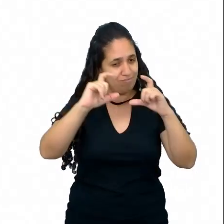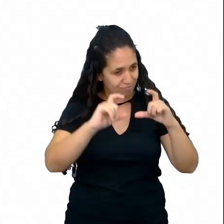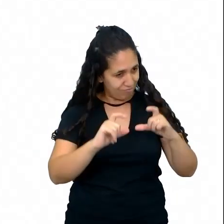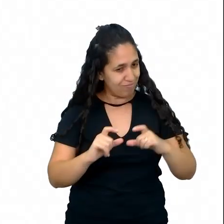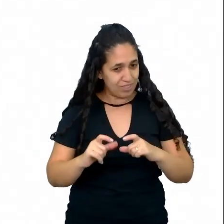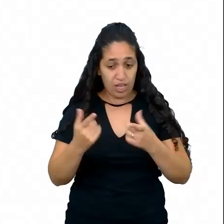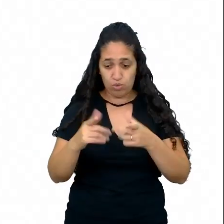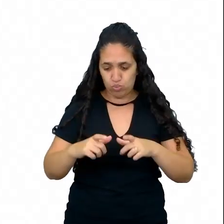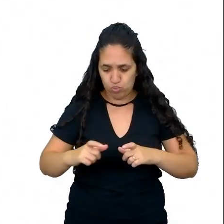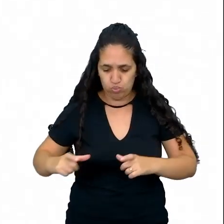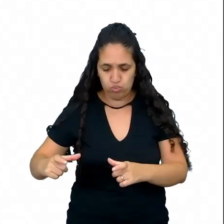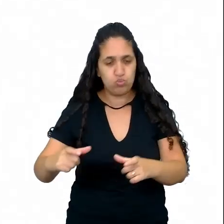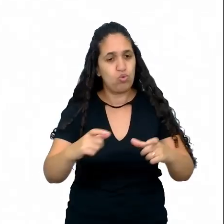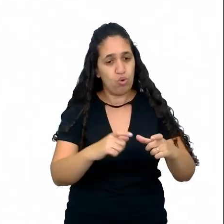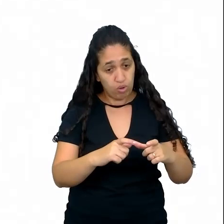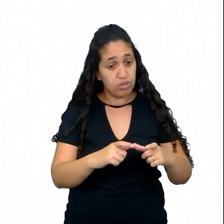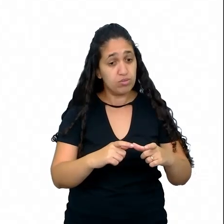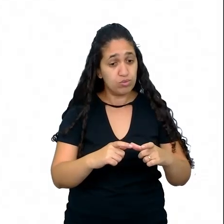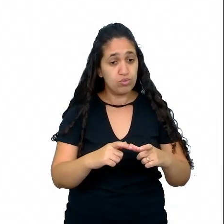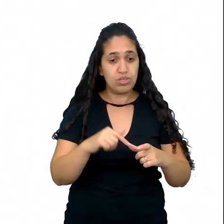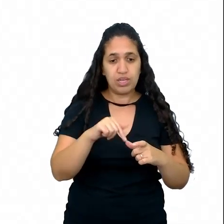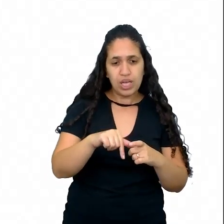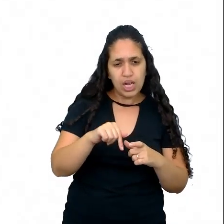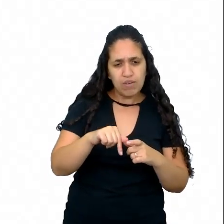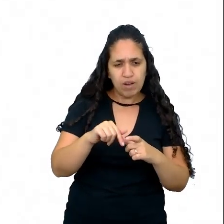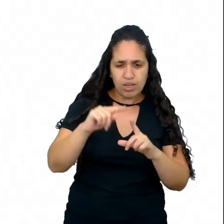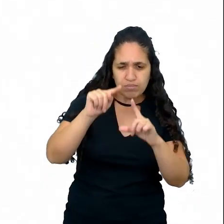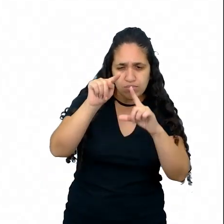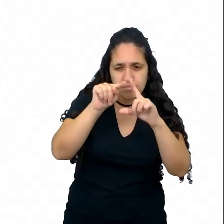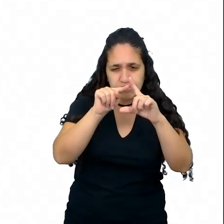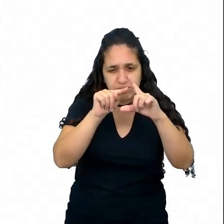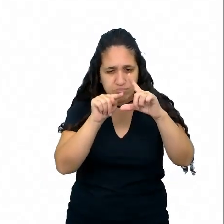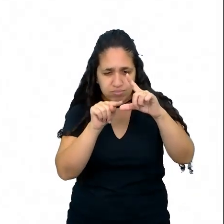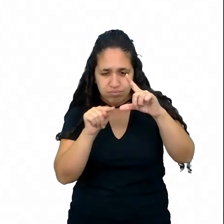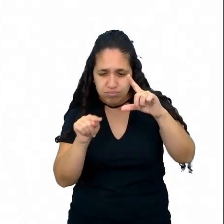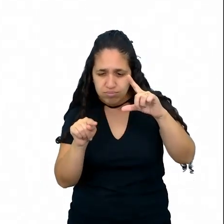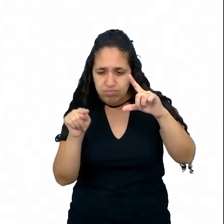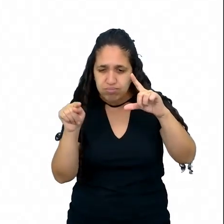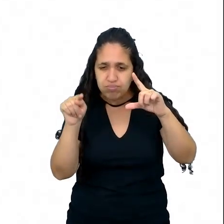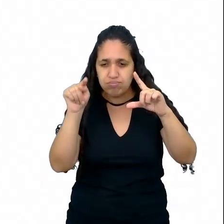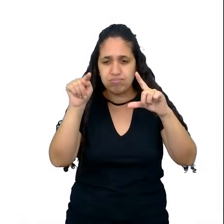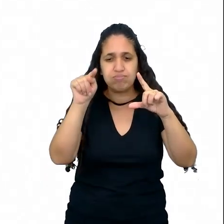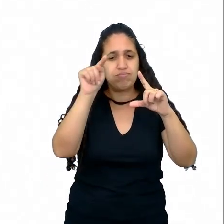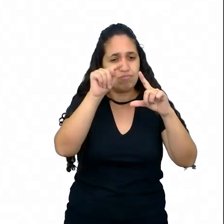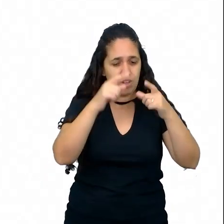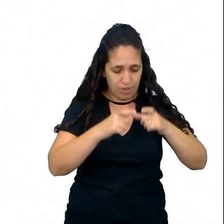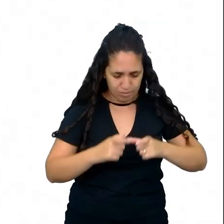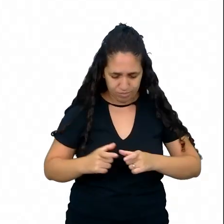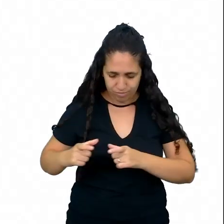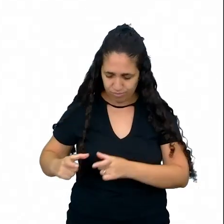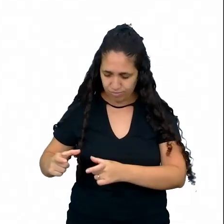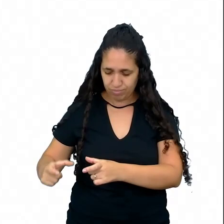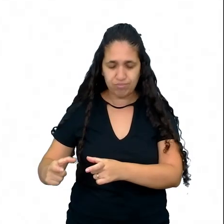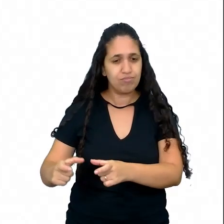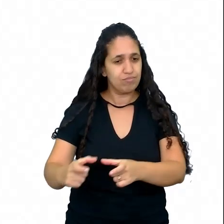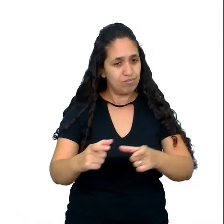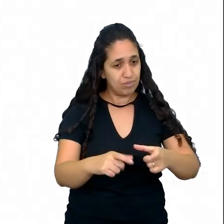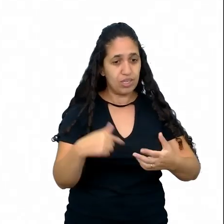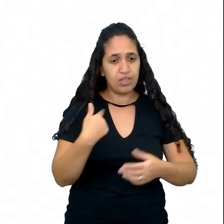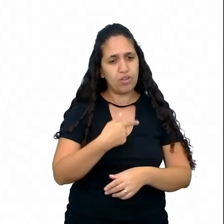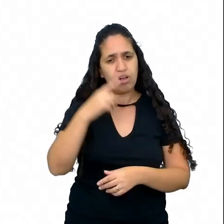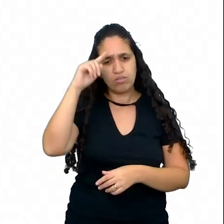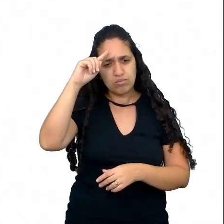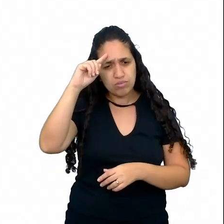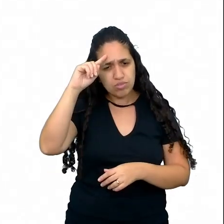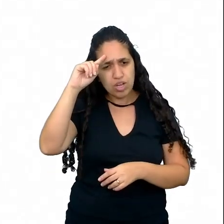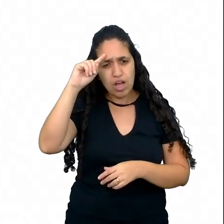sólido geométrico, né? Na verdade, ele vai ser um prisma hexagonal, que vai formar esses calçamentos. E no nosso cotidiano, a